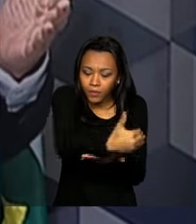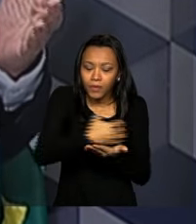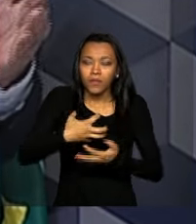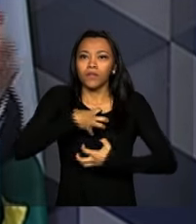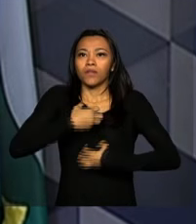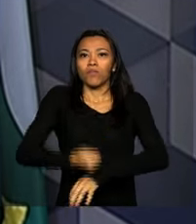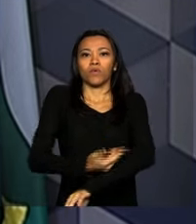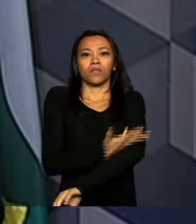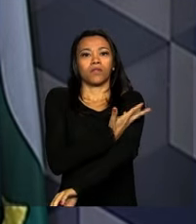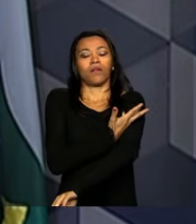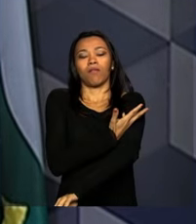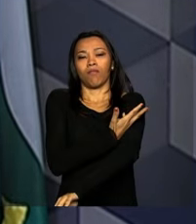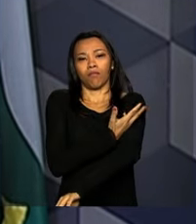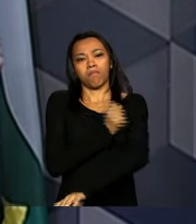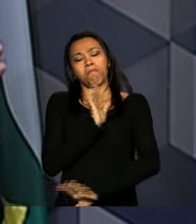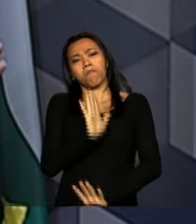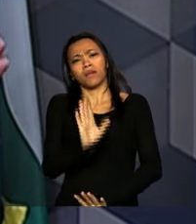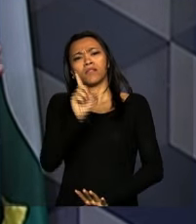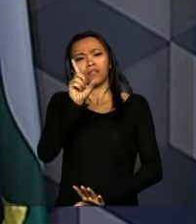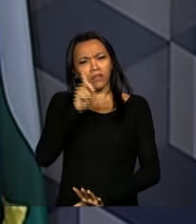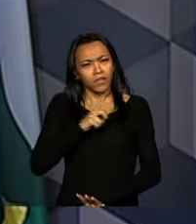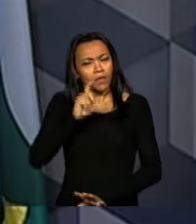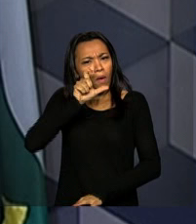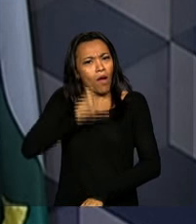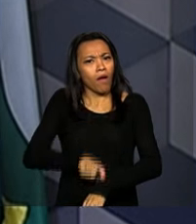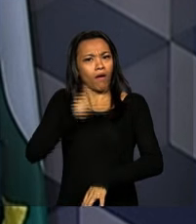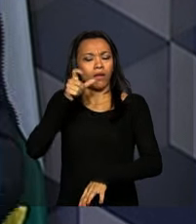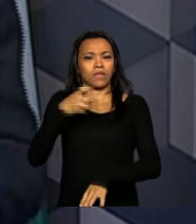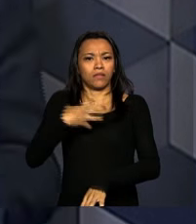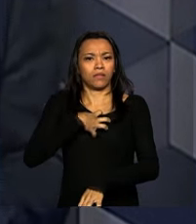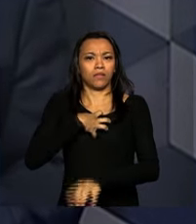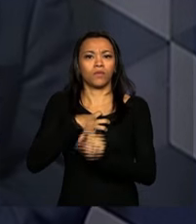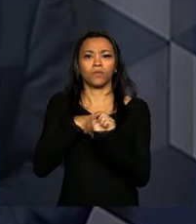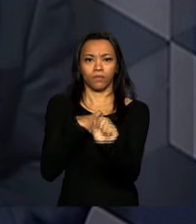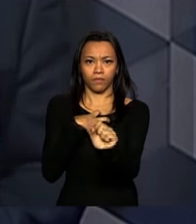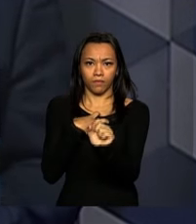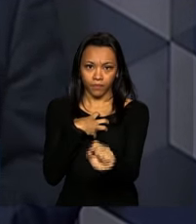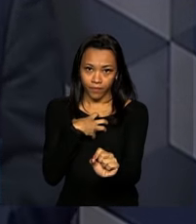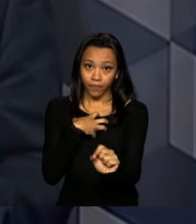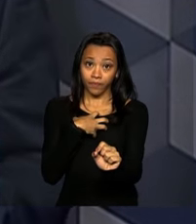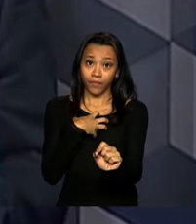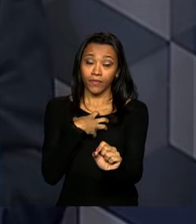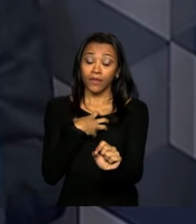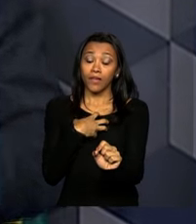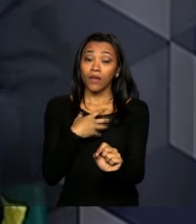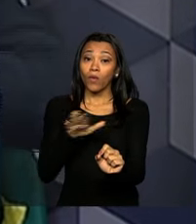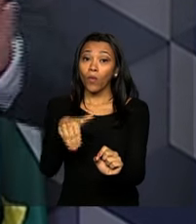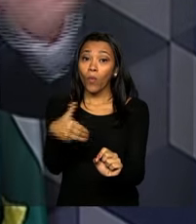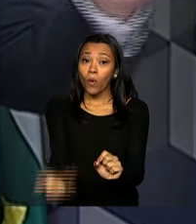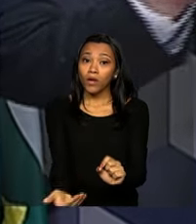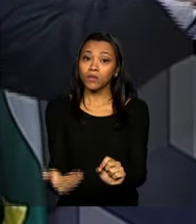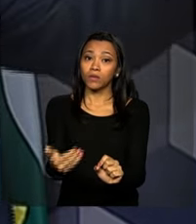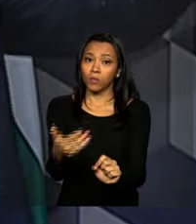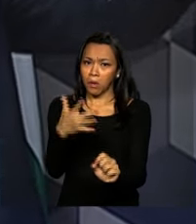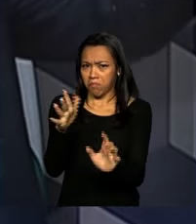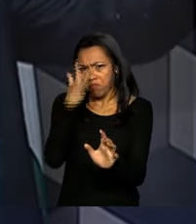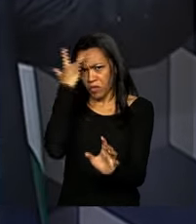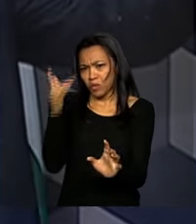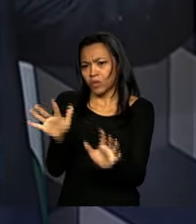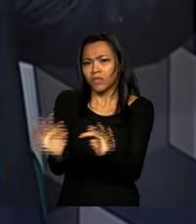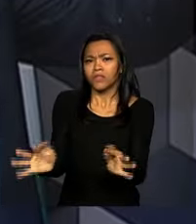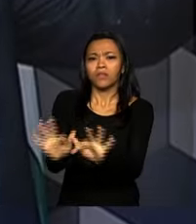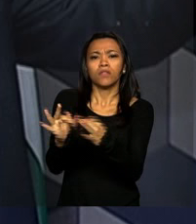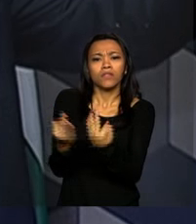maior. Mas há um momento que é uma emoção que ele sente quando um agricultor familiar lá do